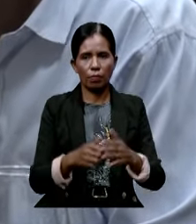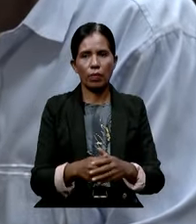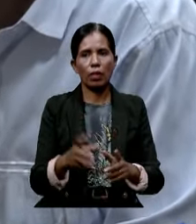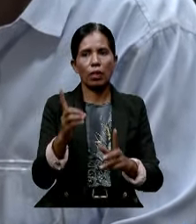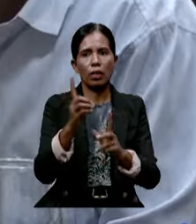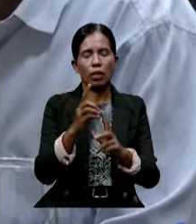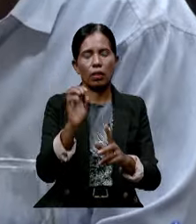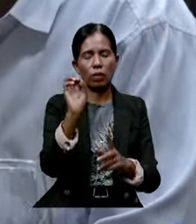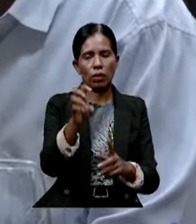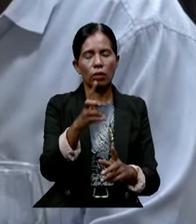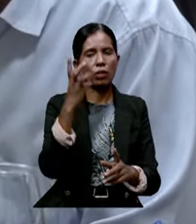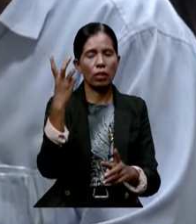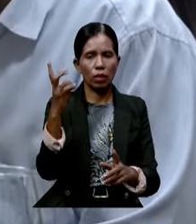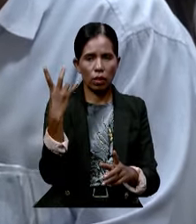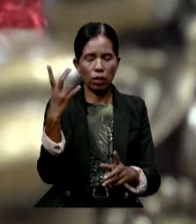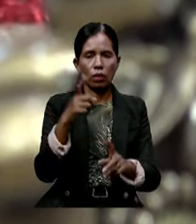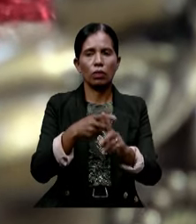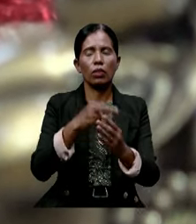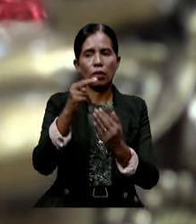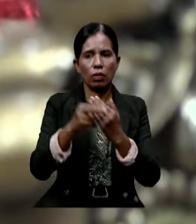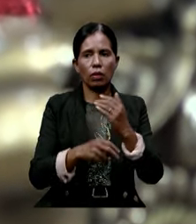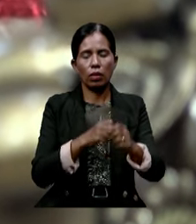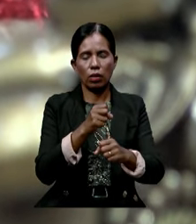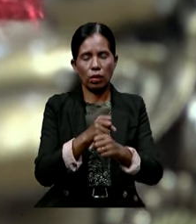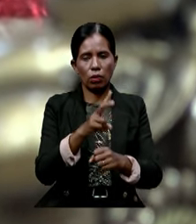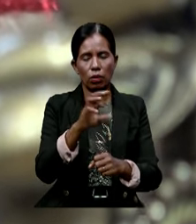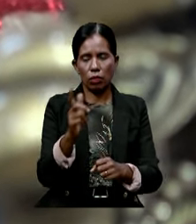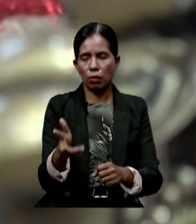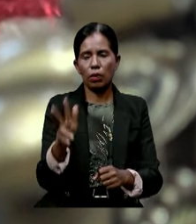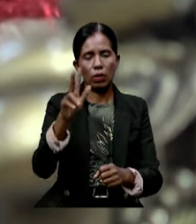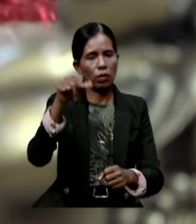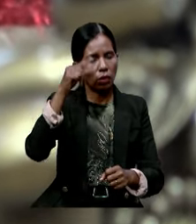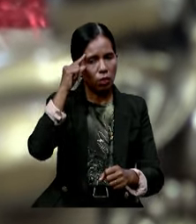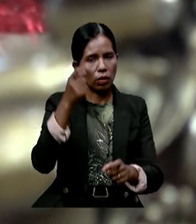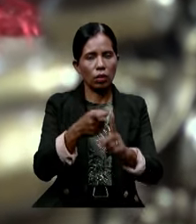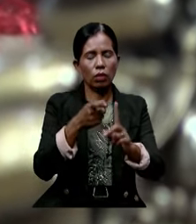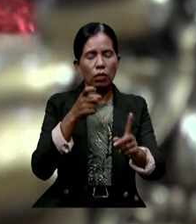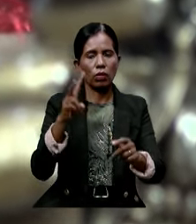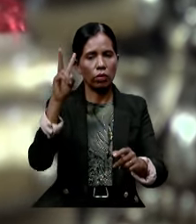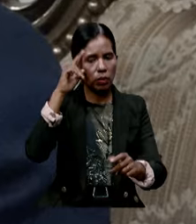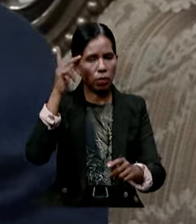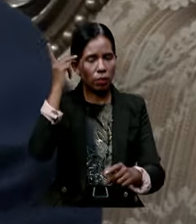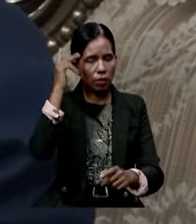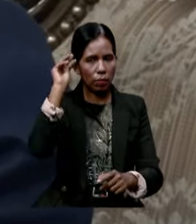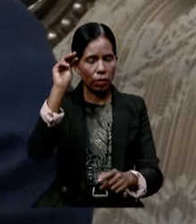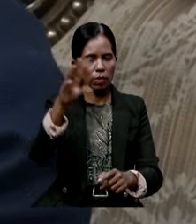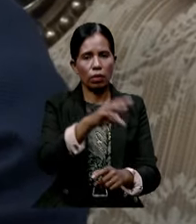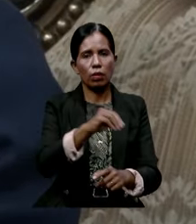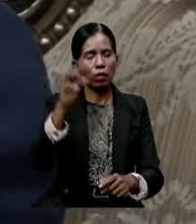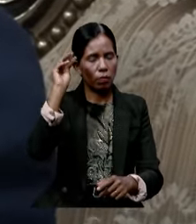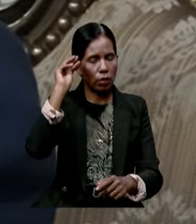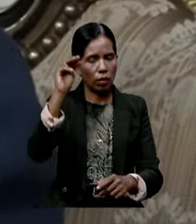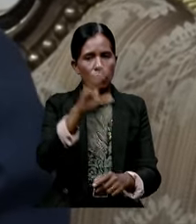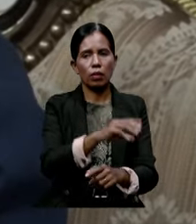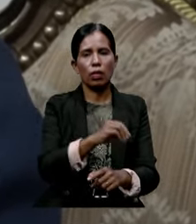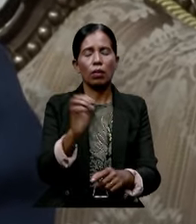Loran Sanulo Resinhito, fula novembro, tinen rihun rua, rua Nulo Resintolo, governo lihusi vice-primeiro-ministro, no ministro